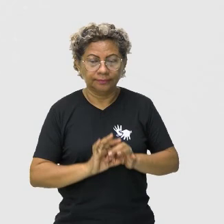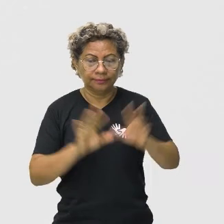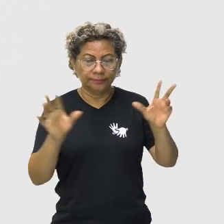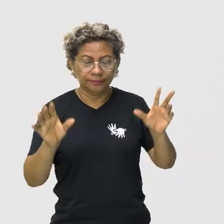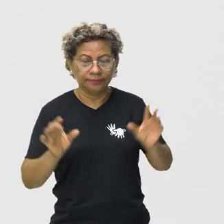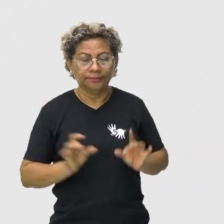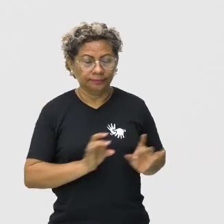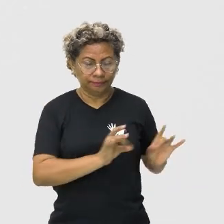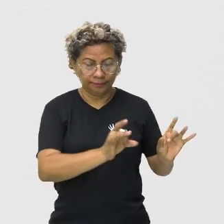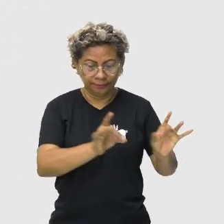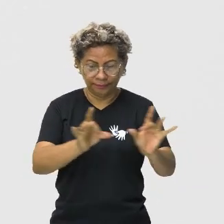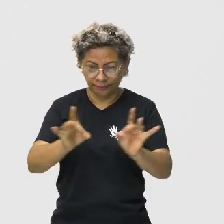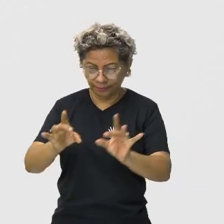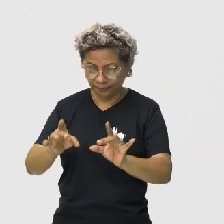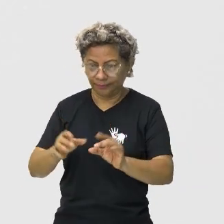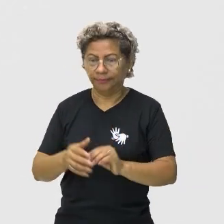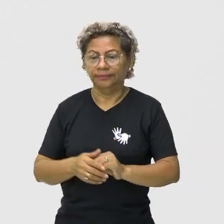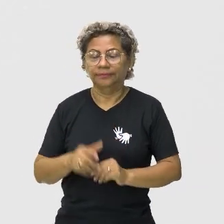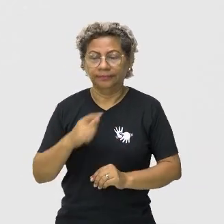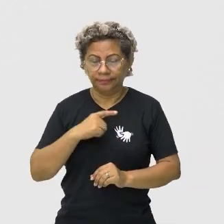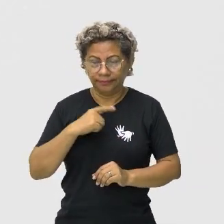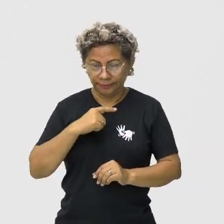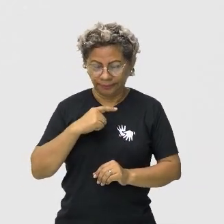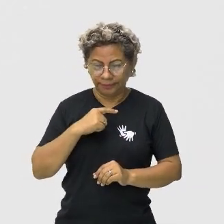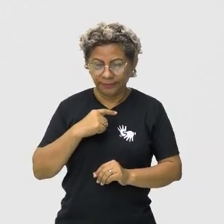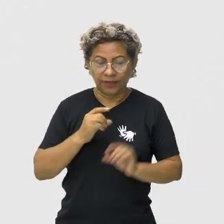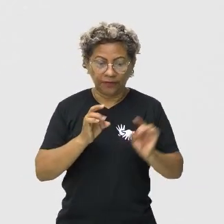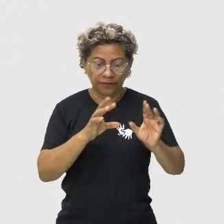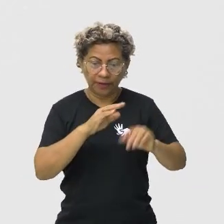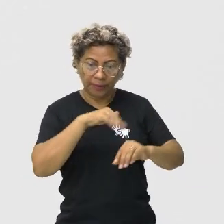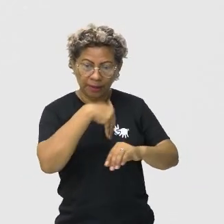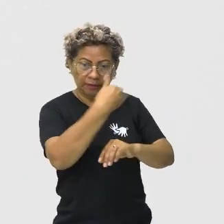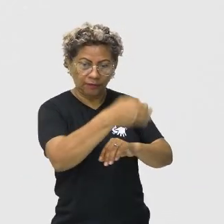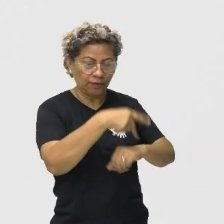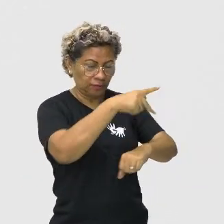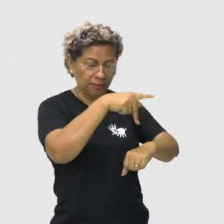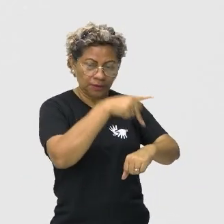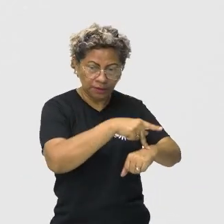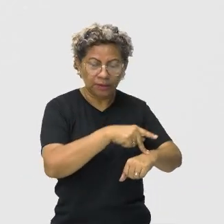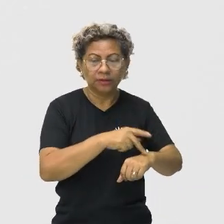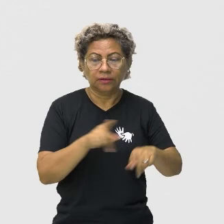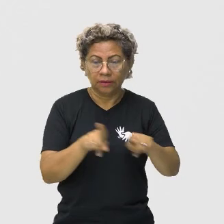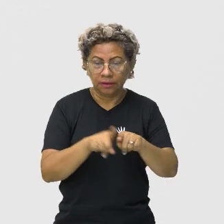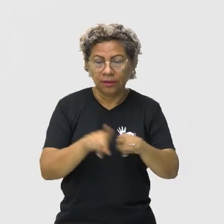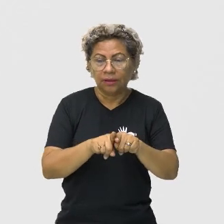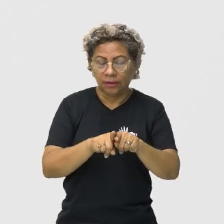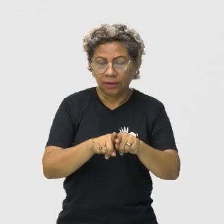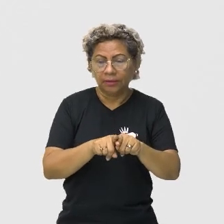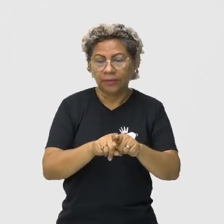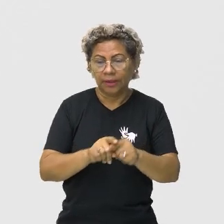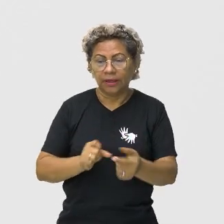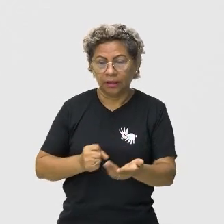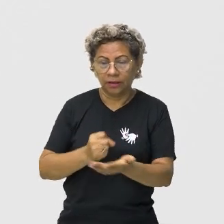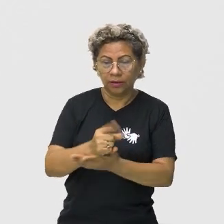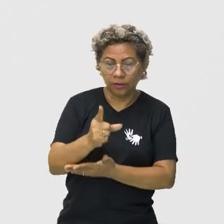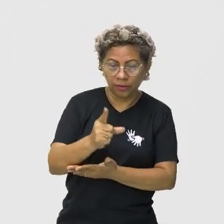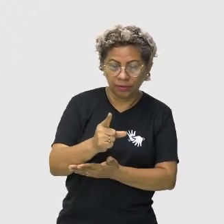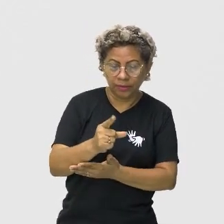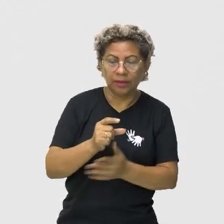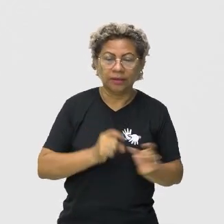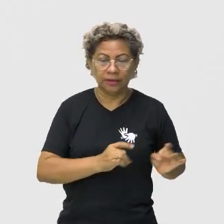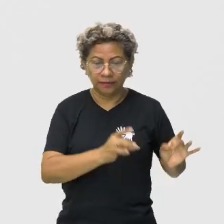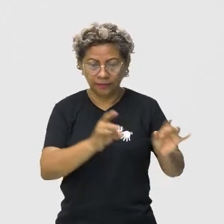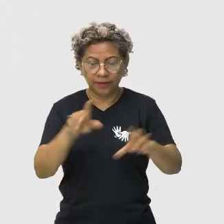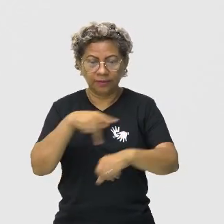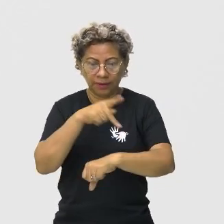as importações quanto com as exportações, compra e venda de produtos, tá, gente? E do campo político,